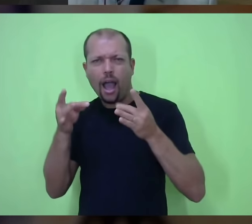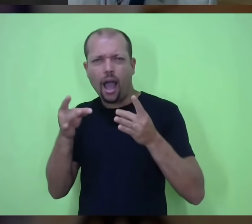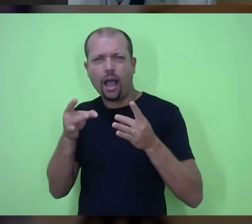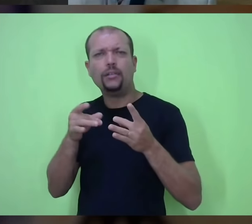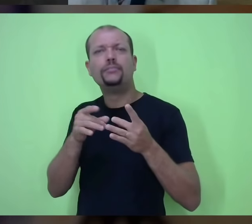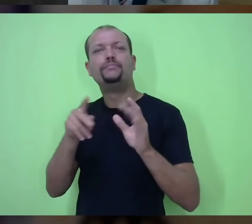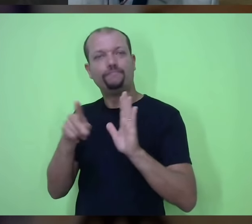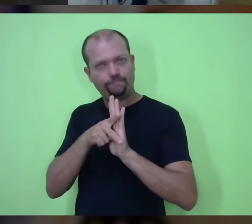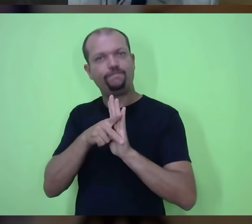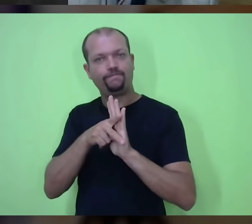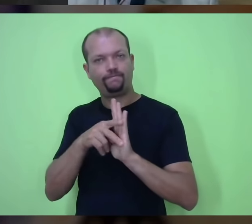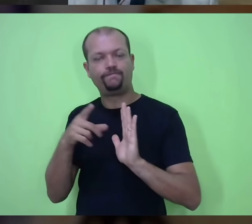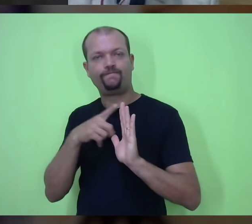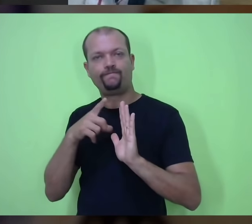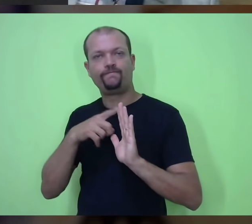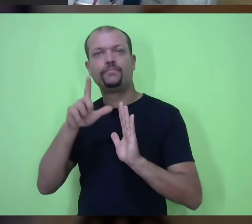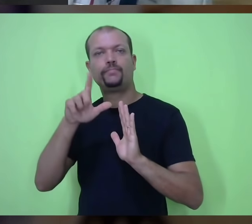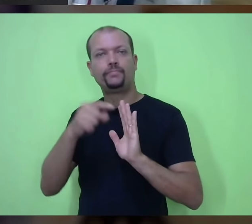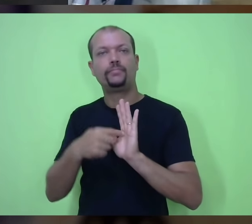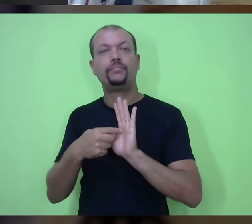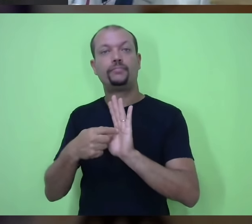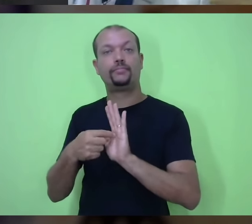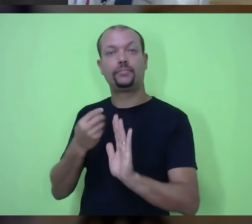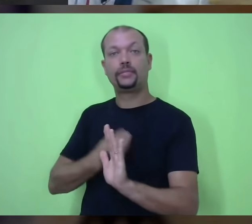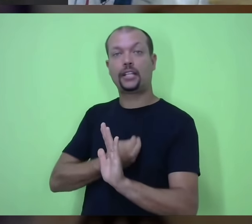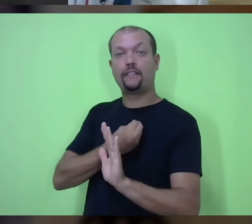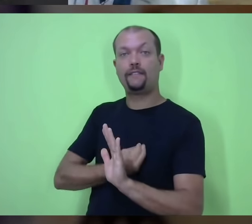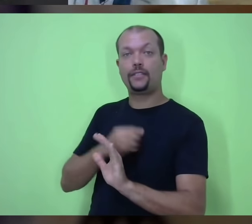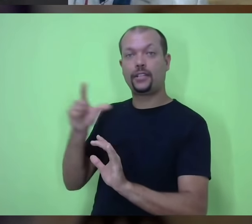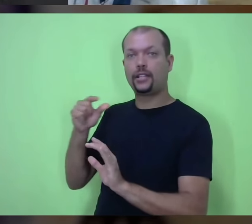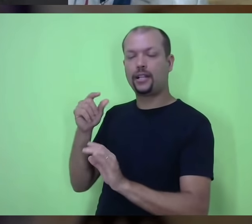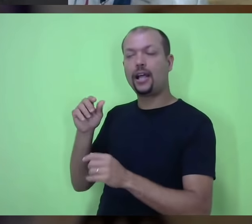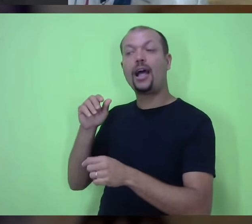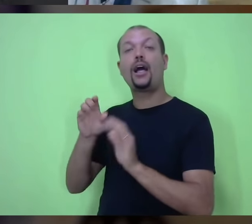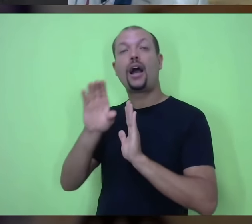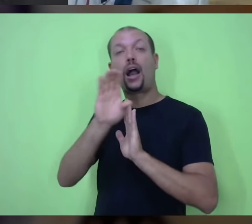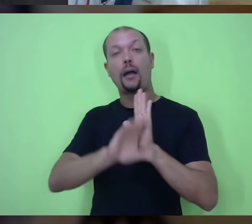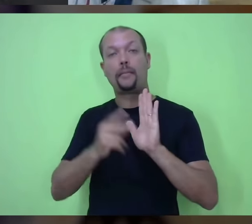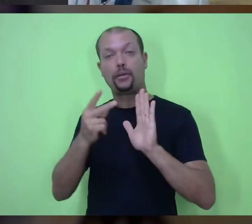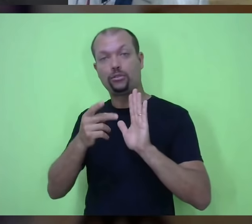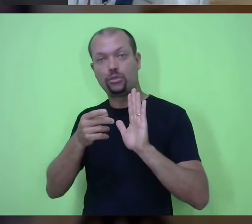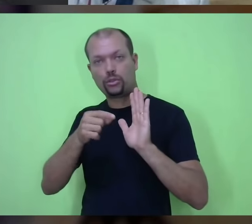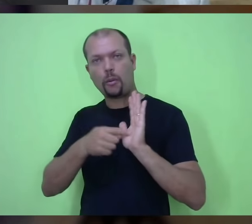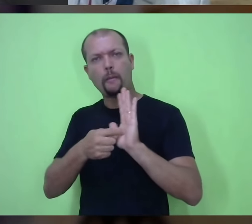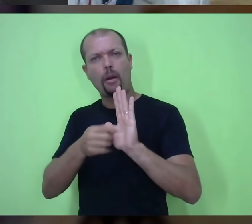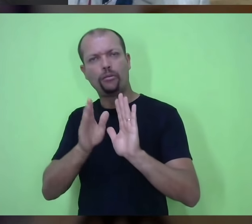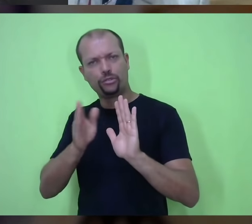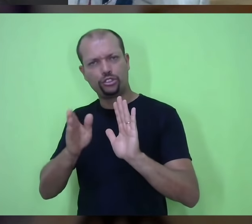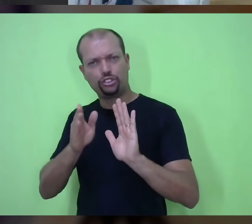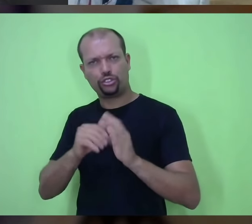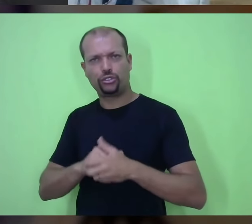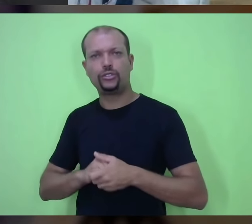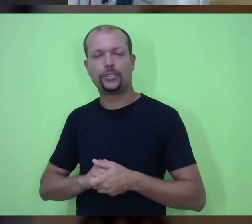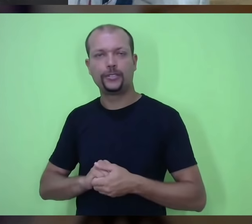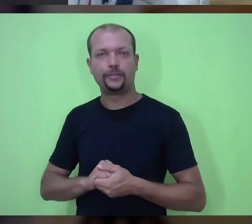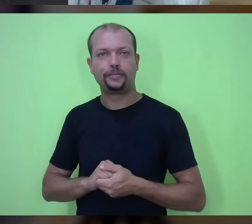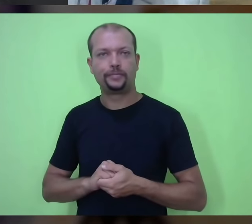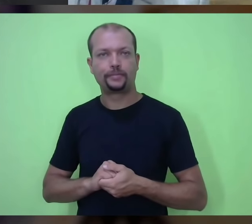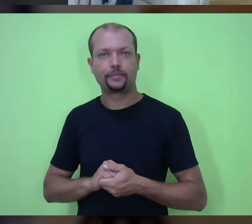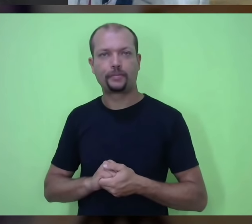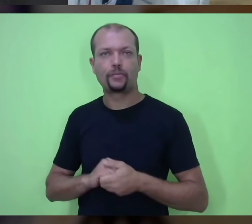características distintas que são apresentadas em nuances desde o capítulo 2. Mesmo, vamos dizer assim, aquilo